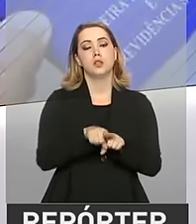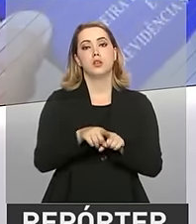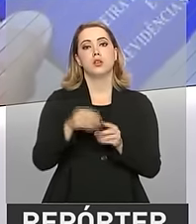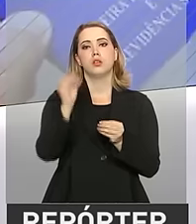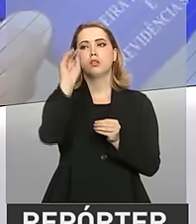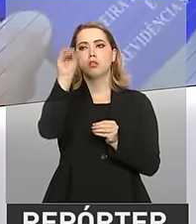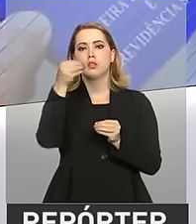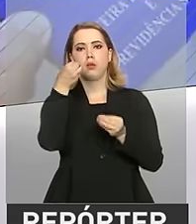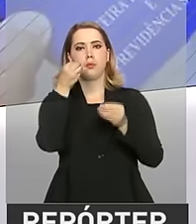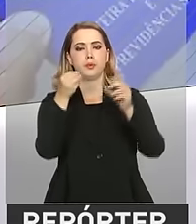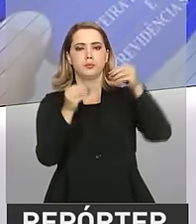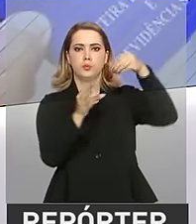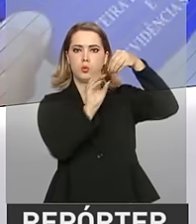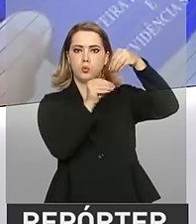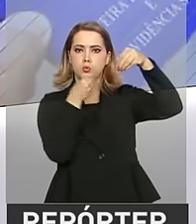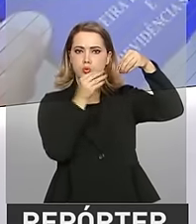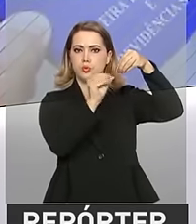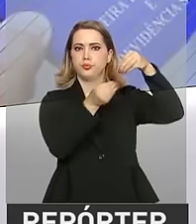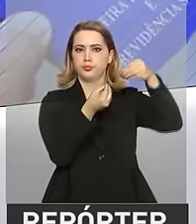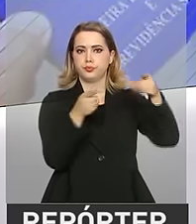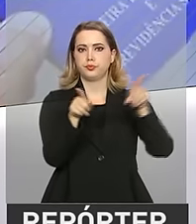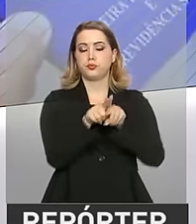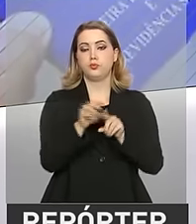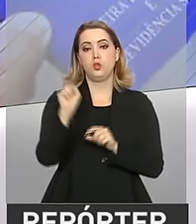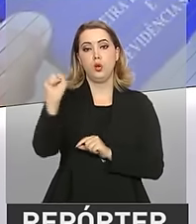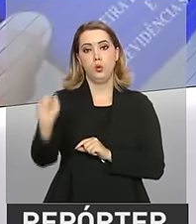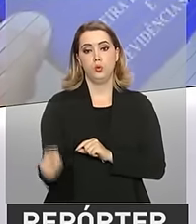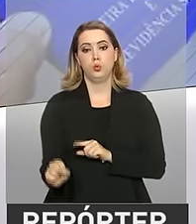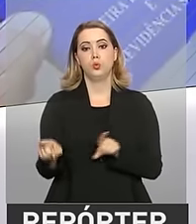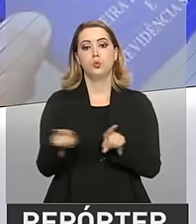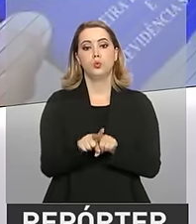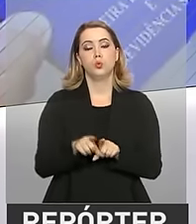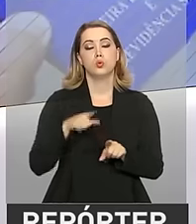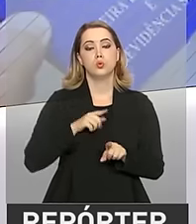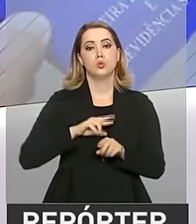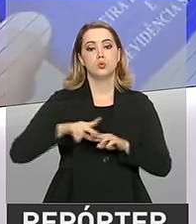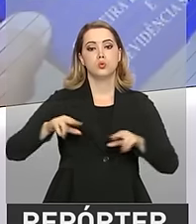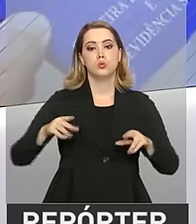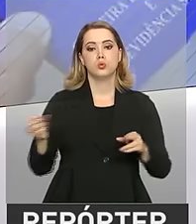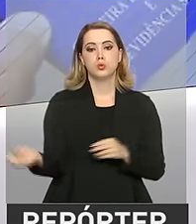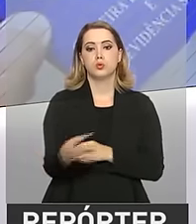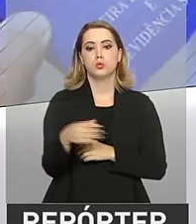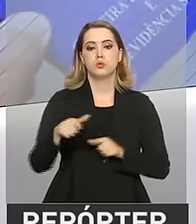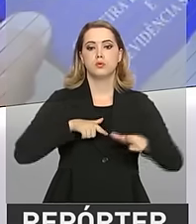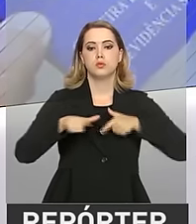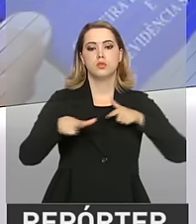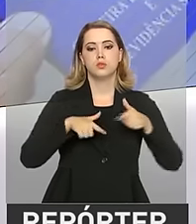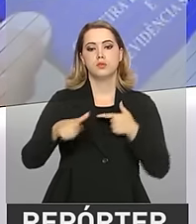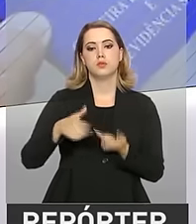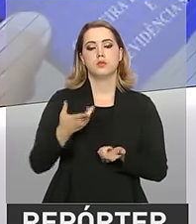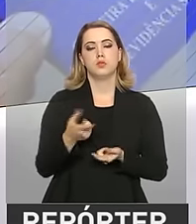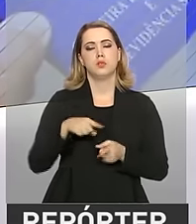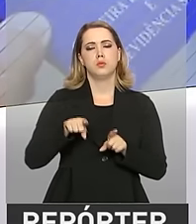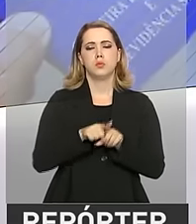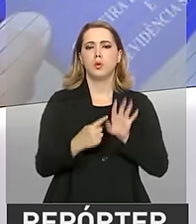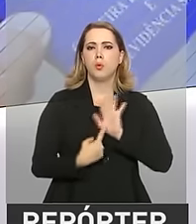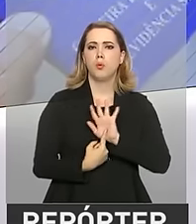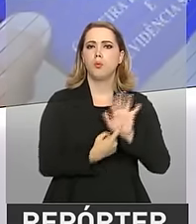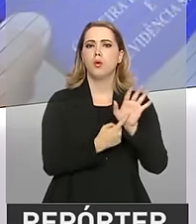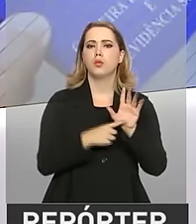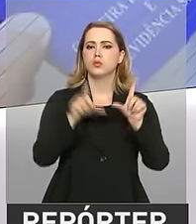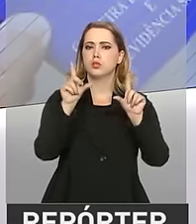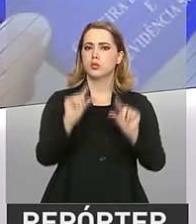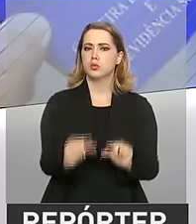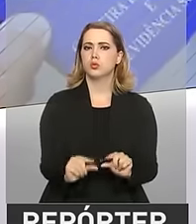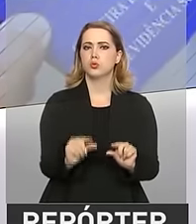foram 135 novos empregos principalmente na Indústria Têxtil de santa Catarina e do Paraná os números mostram que o recu